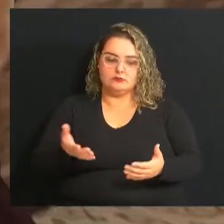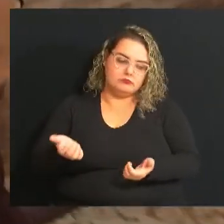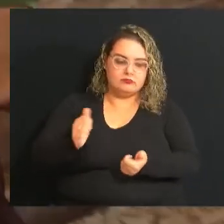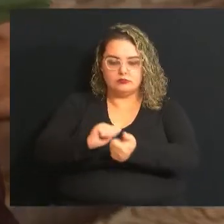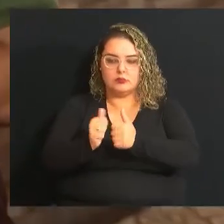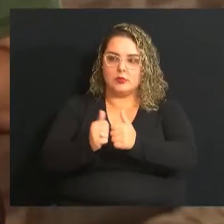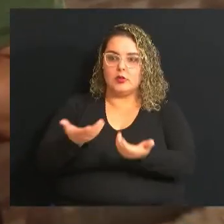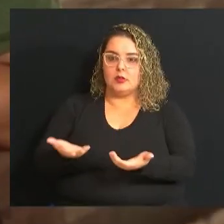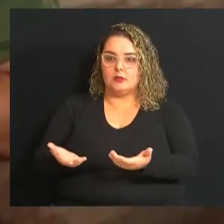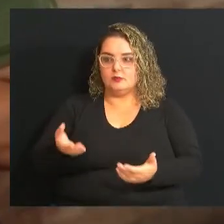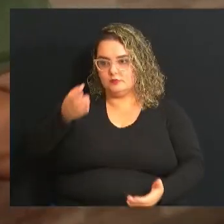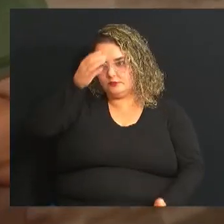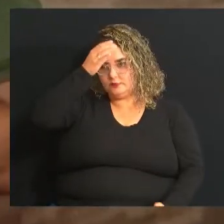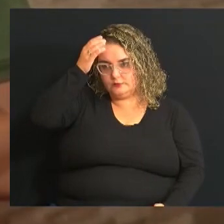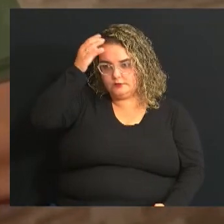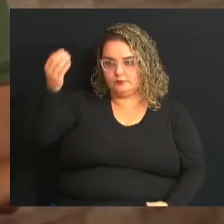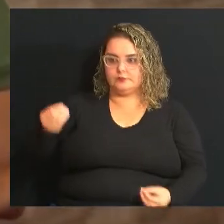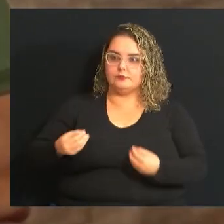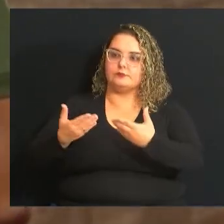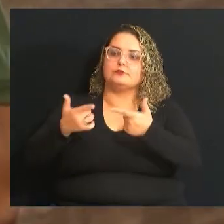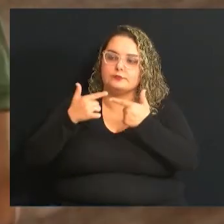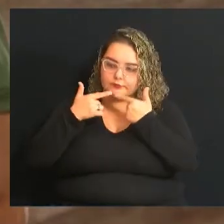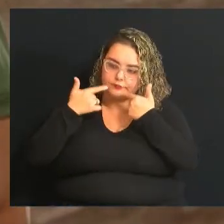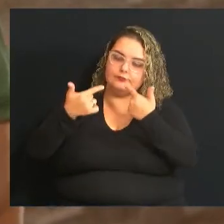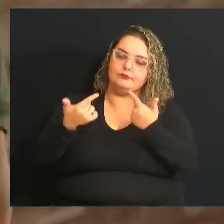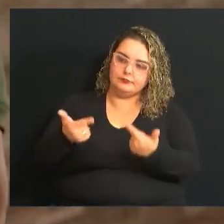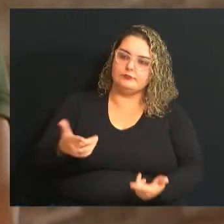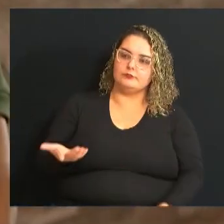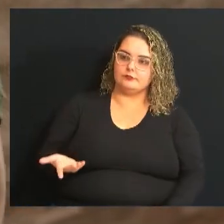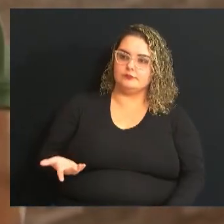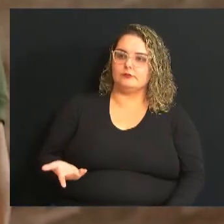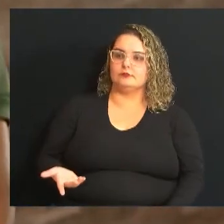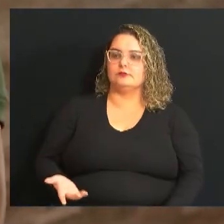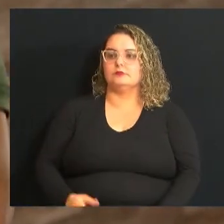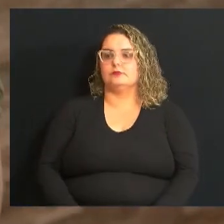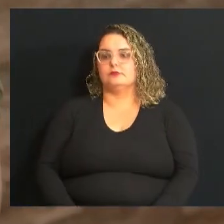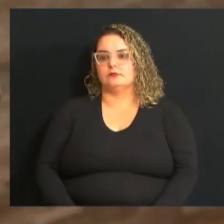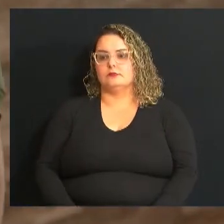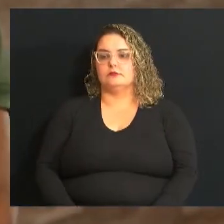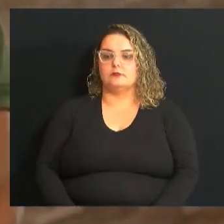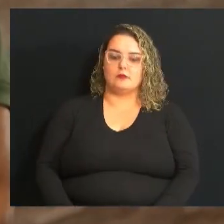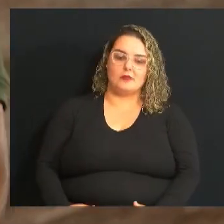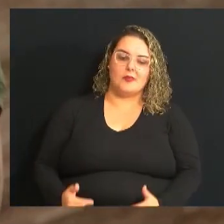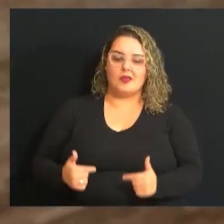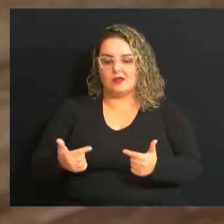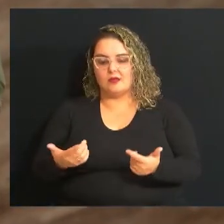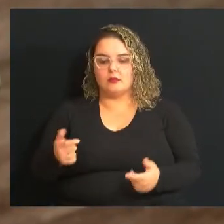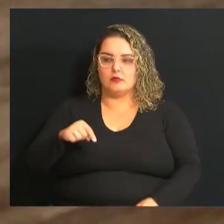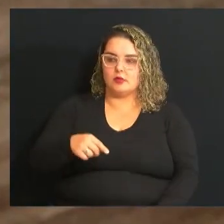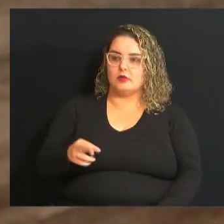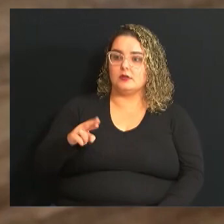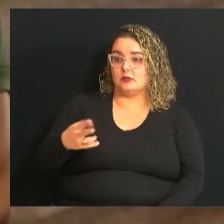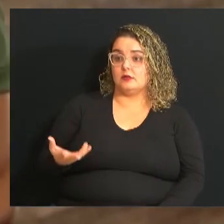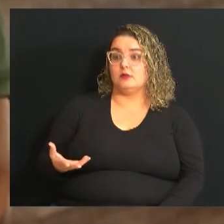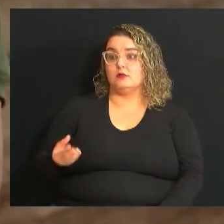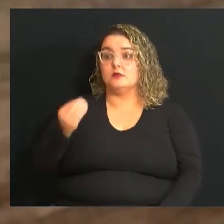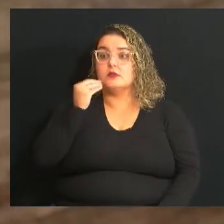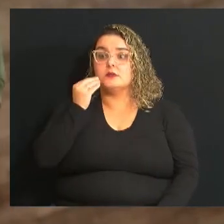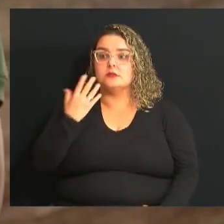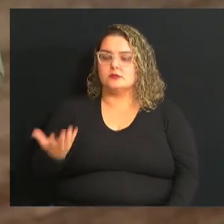restituição integral daquele valor. Ah, mas o site não quer me devolver o dinheiro, ele está me dando crédito para eu poder comprar